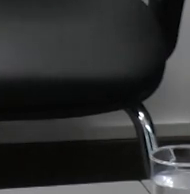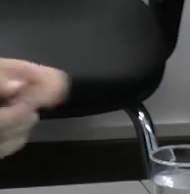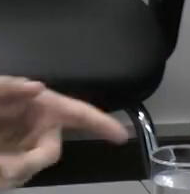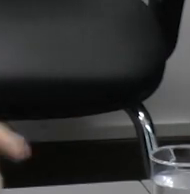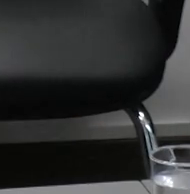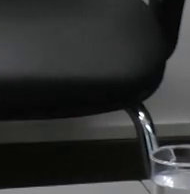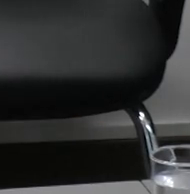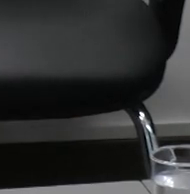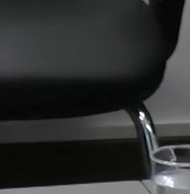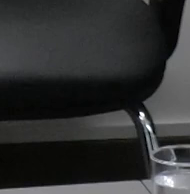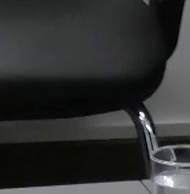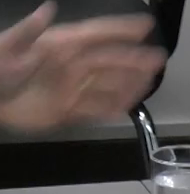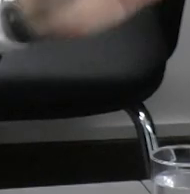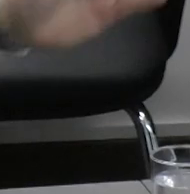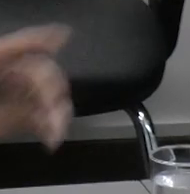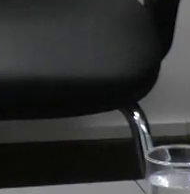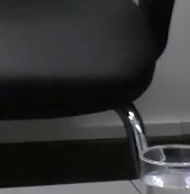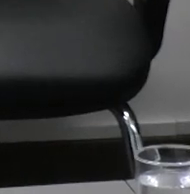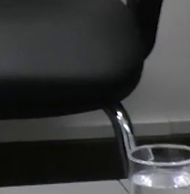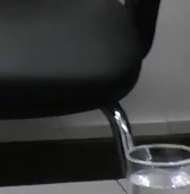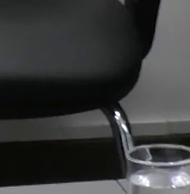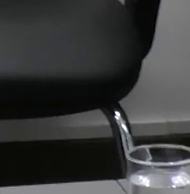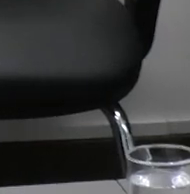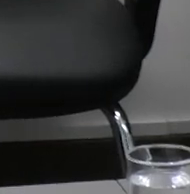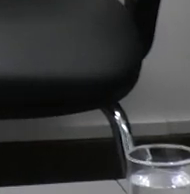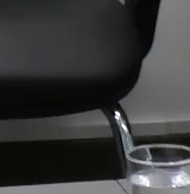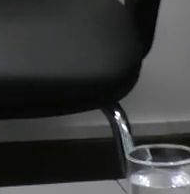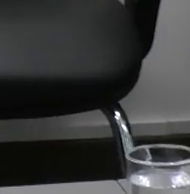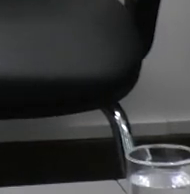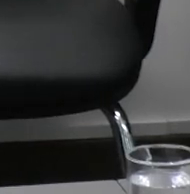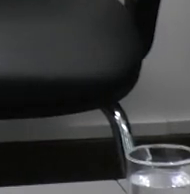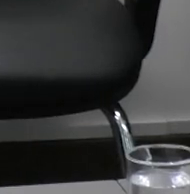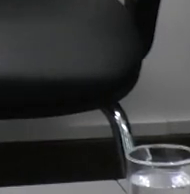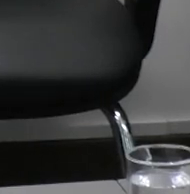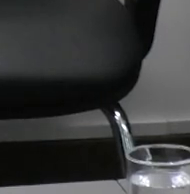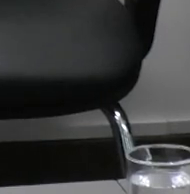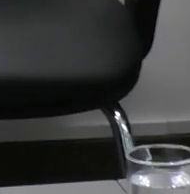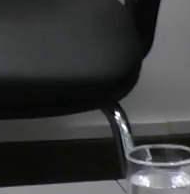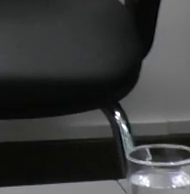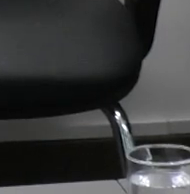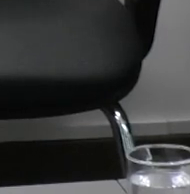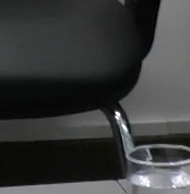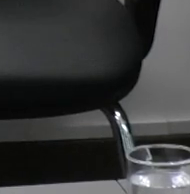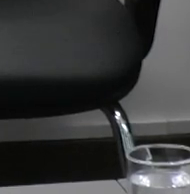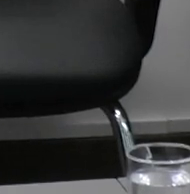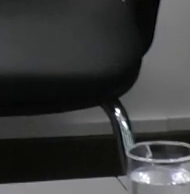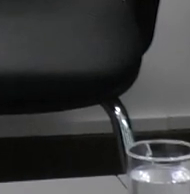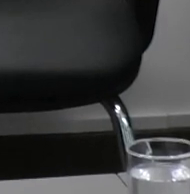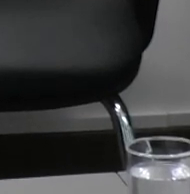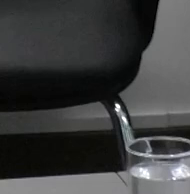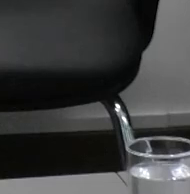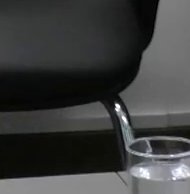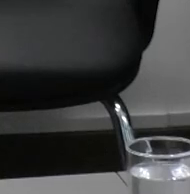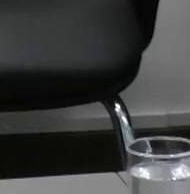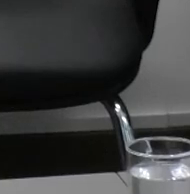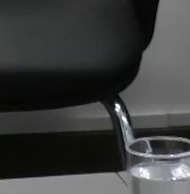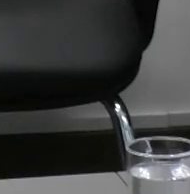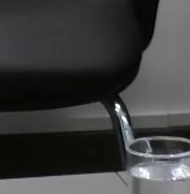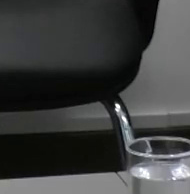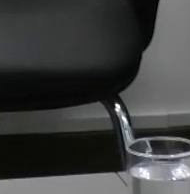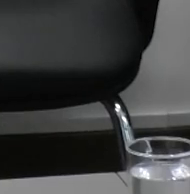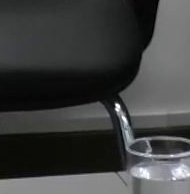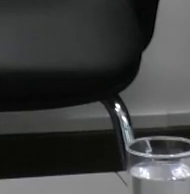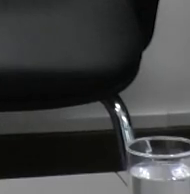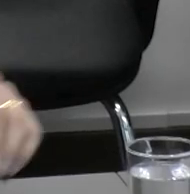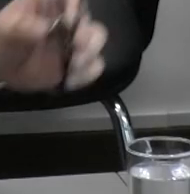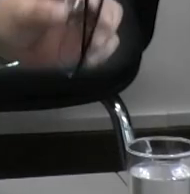pela combatividade, efetividade. Meu irmão, o deputado Jorge Felipe, também já tive algumas vezes. Com Vossa Excelência, presidente, deputado Valdeci, deputado